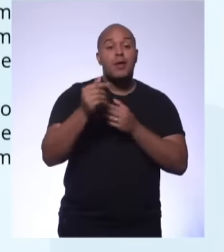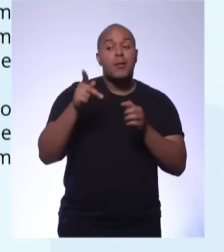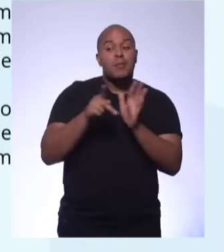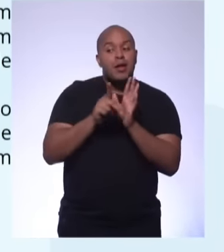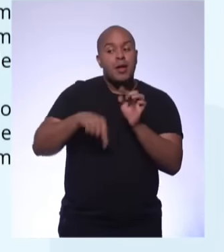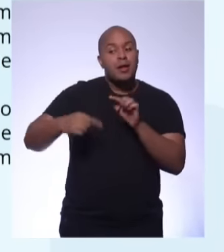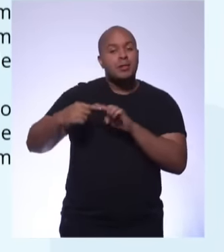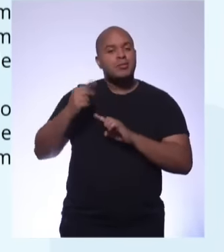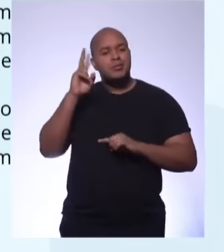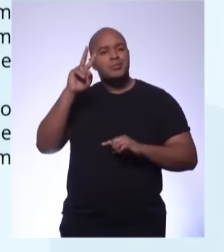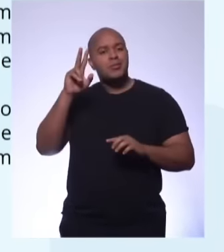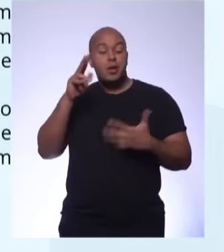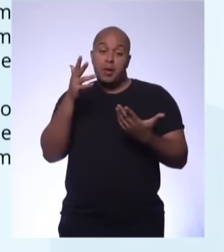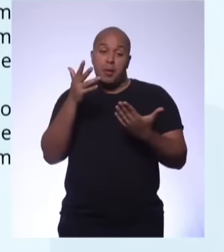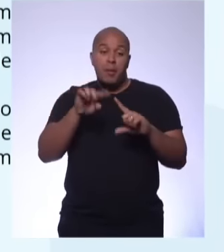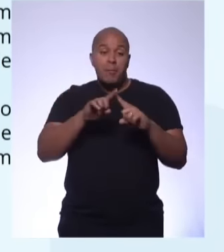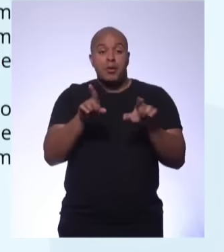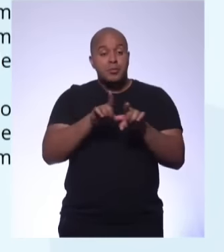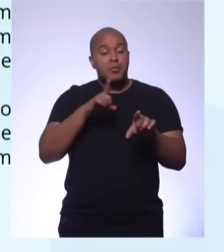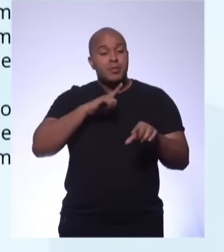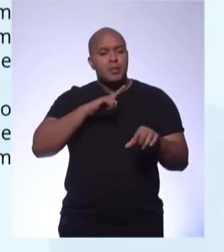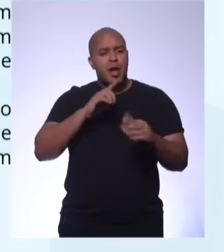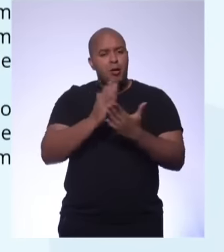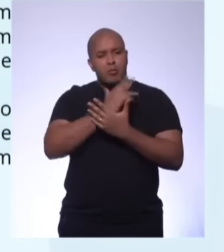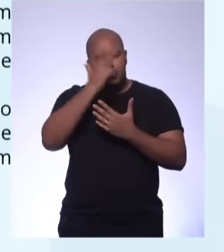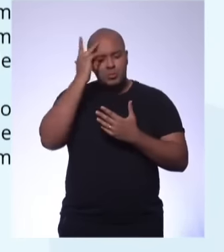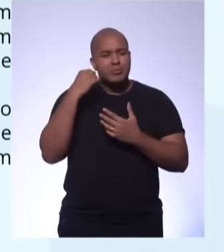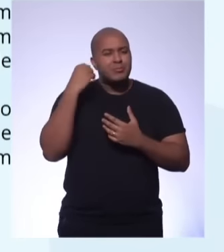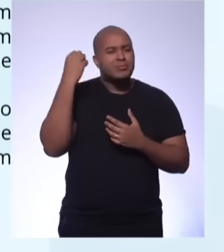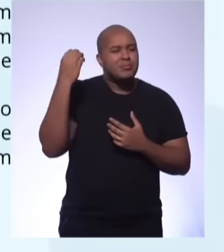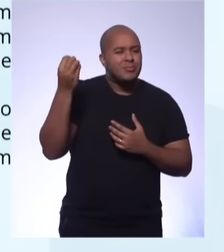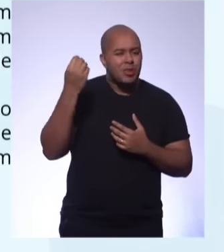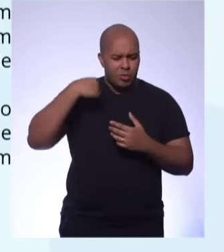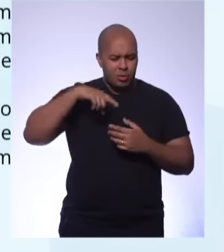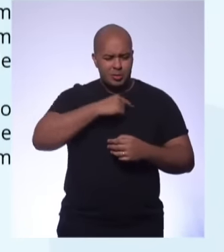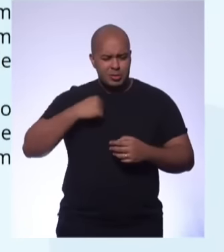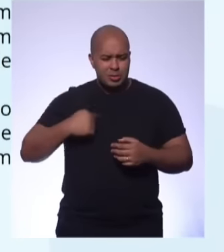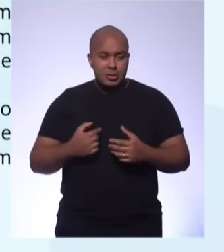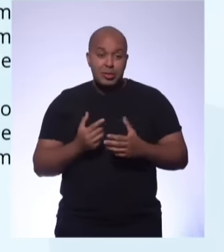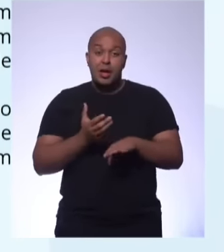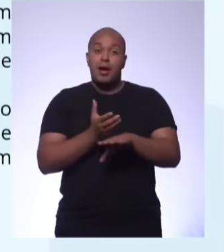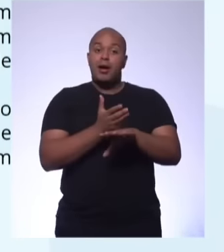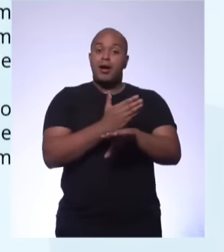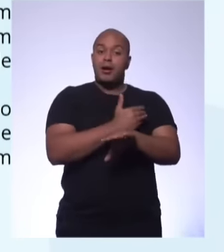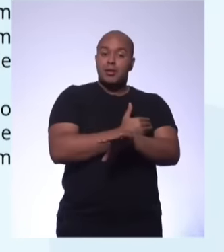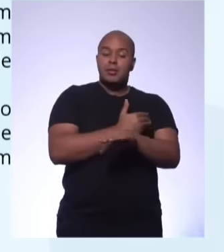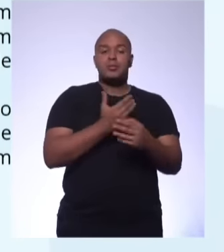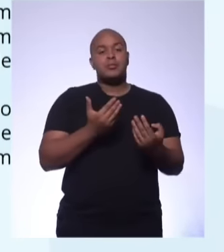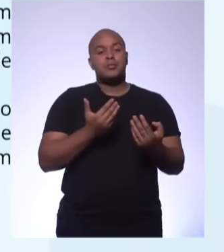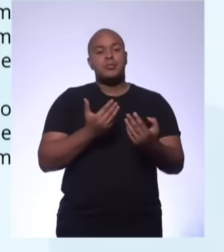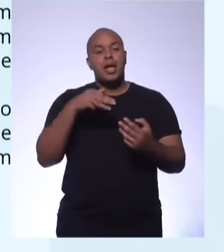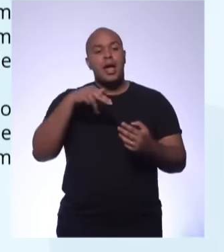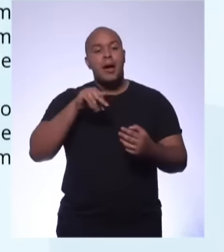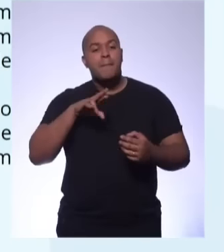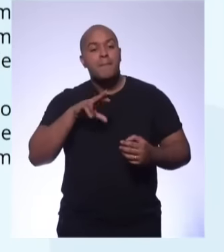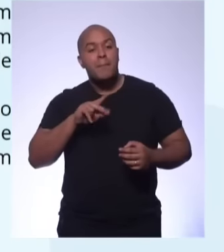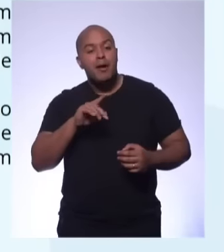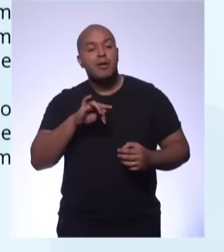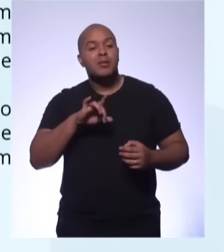disso. Apesar de ter havido viajantes que foram à China antes de Marco Polo, foi o